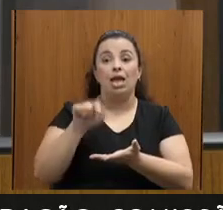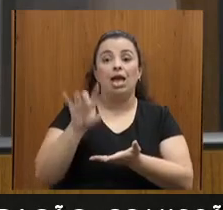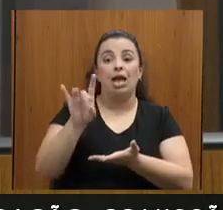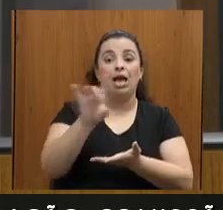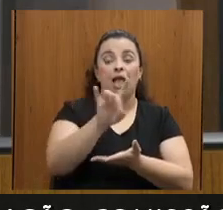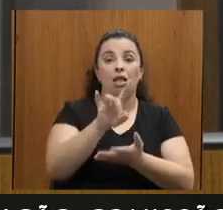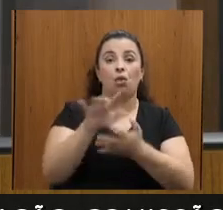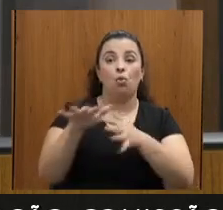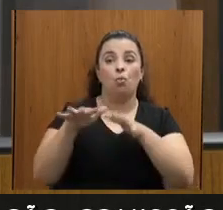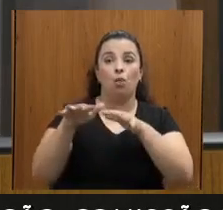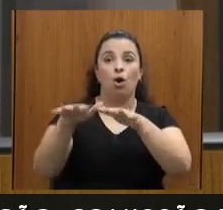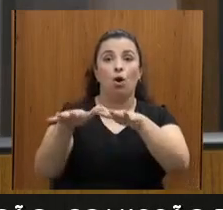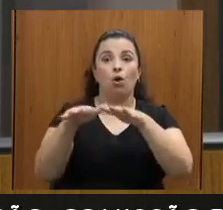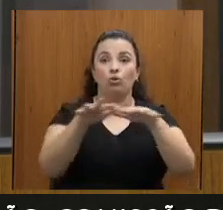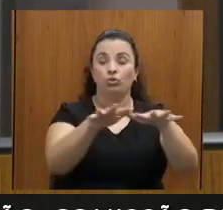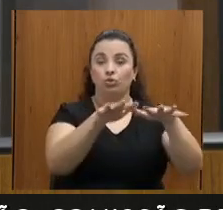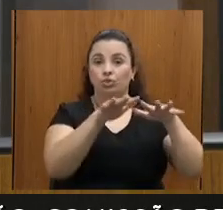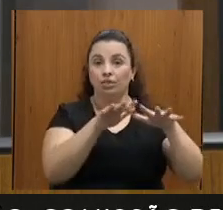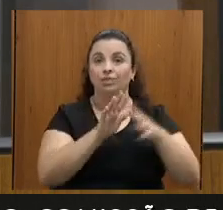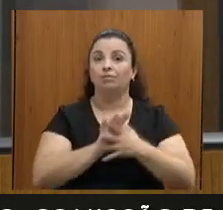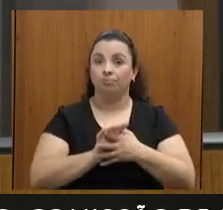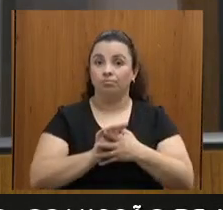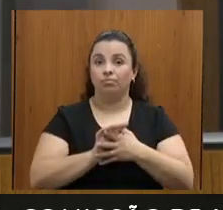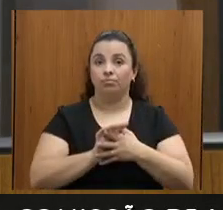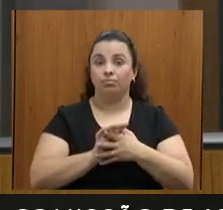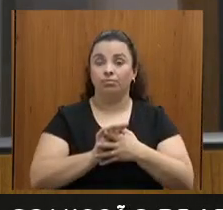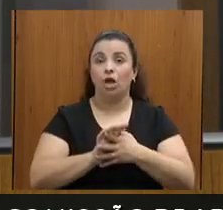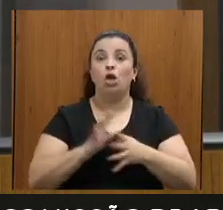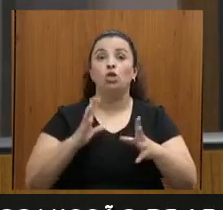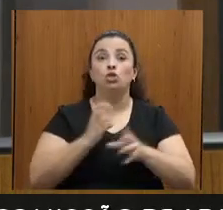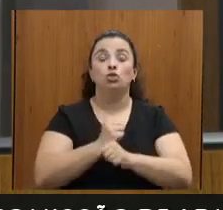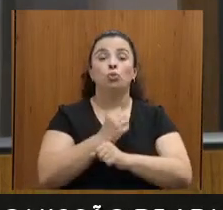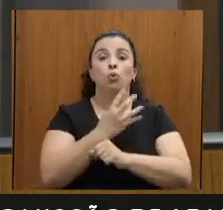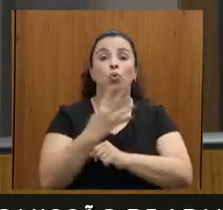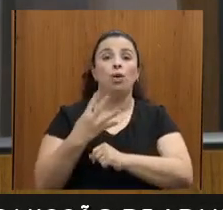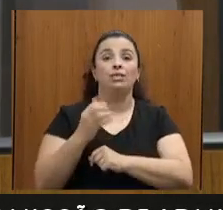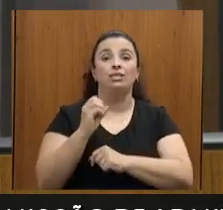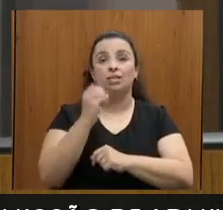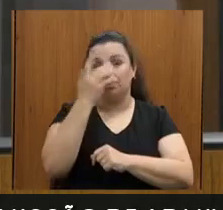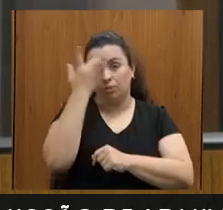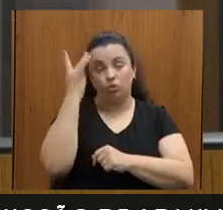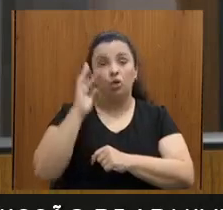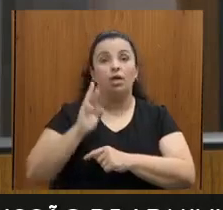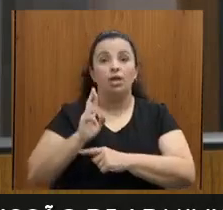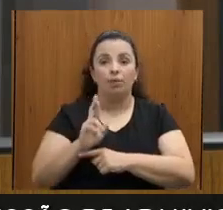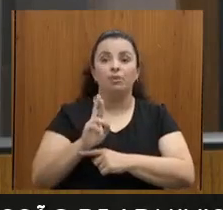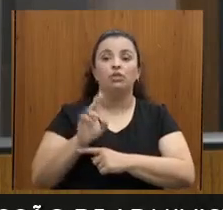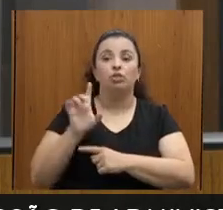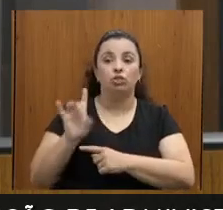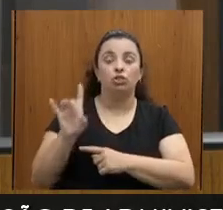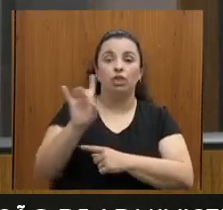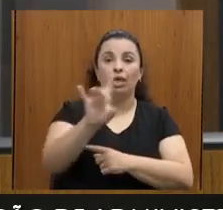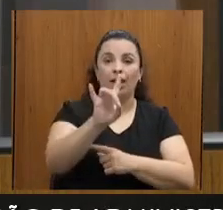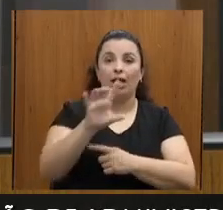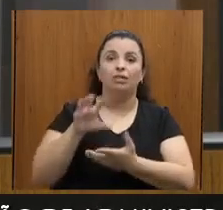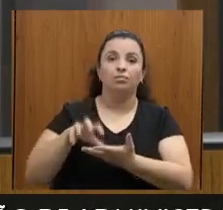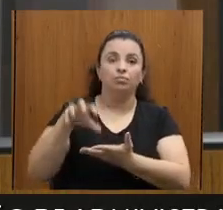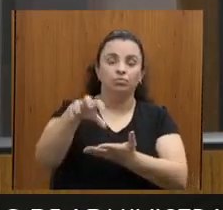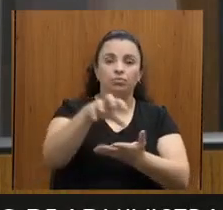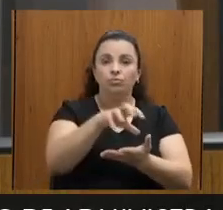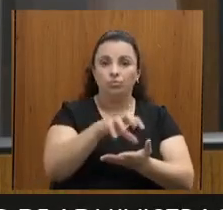nós conseguimos ouvir mais de 400 representantes dessas regionais e que